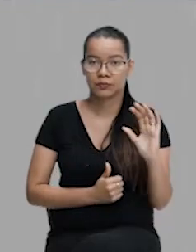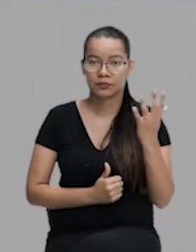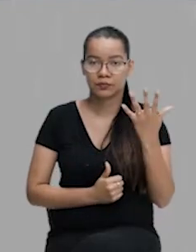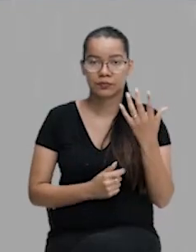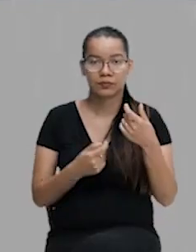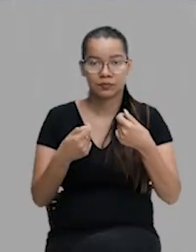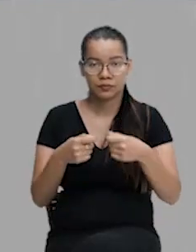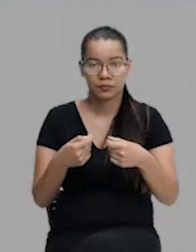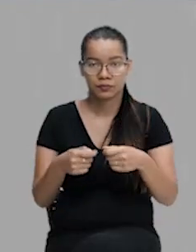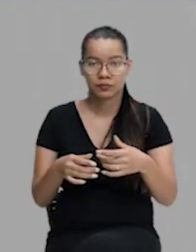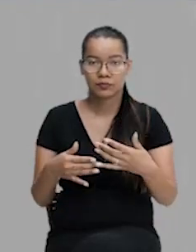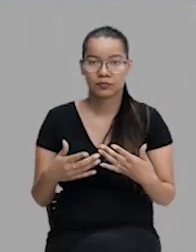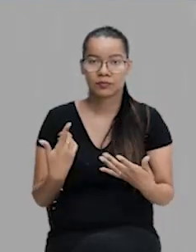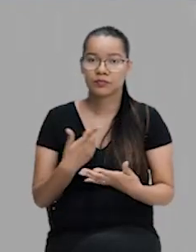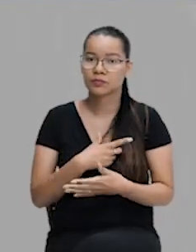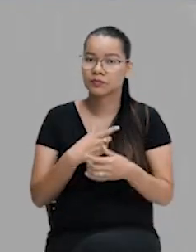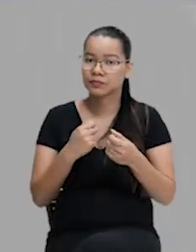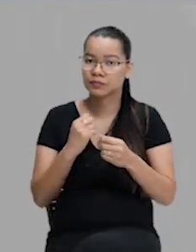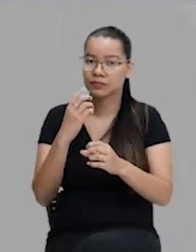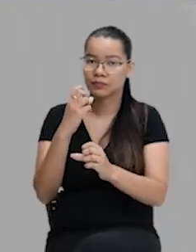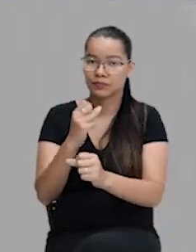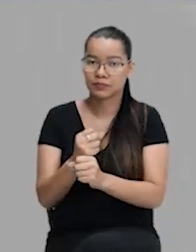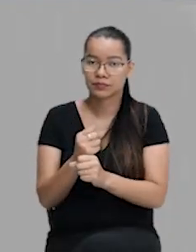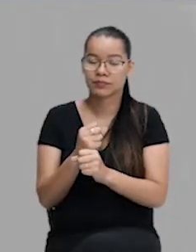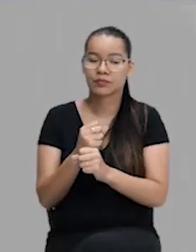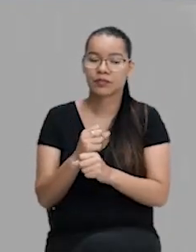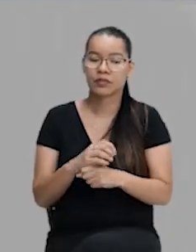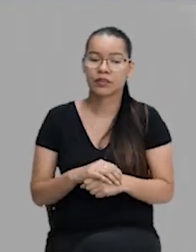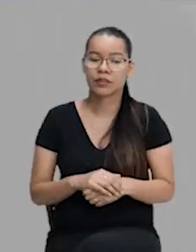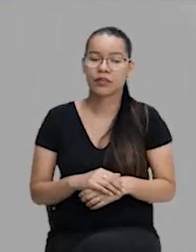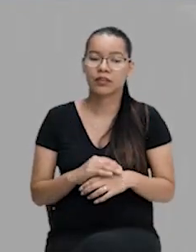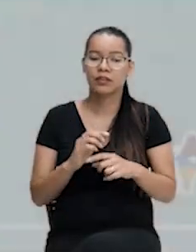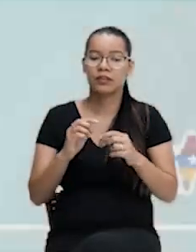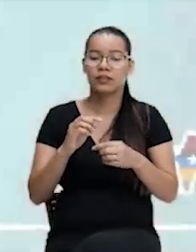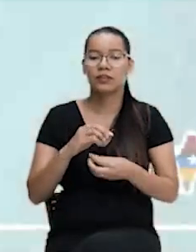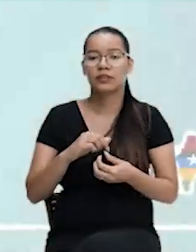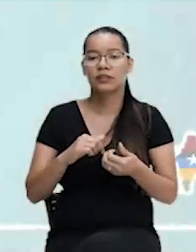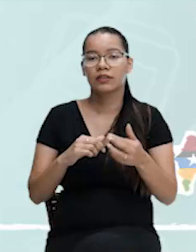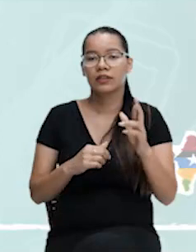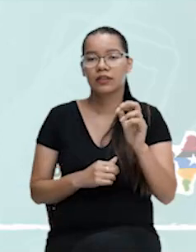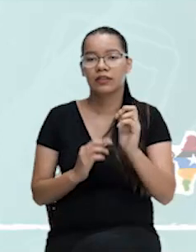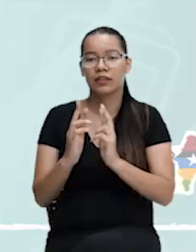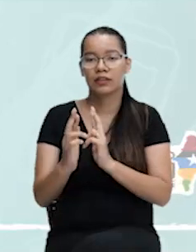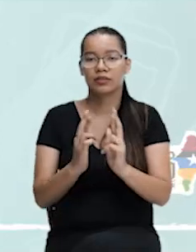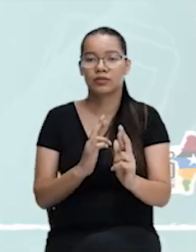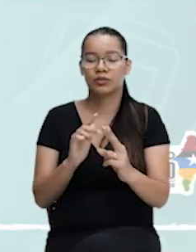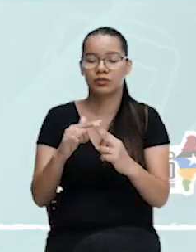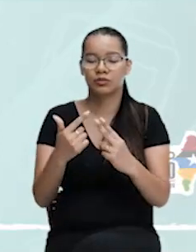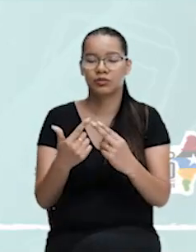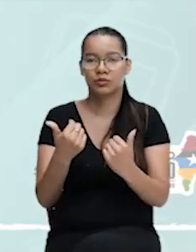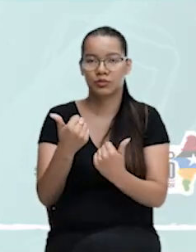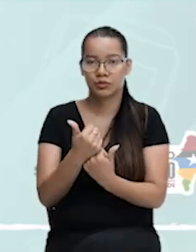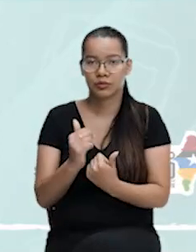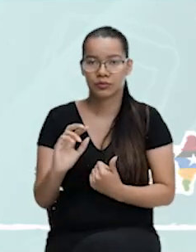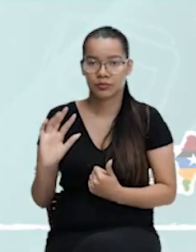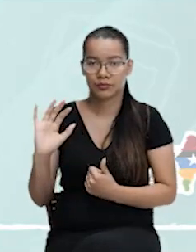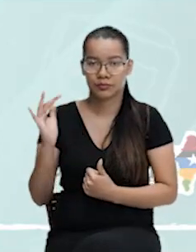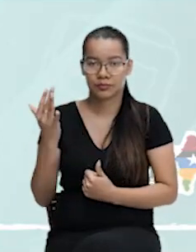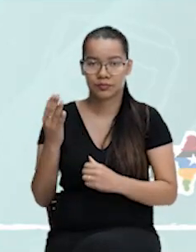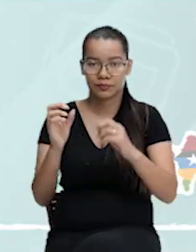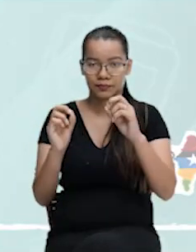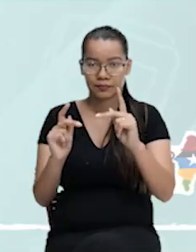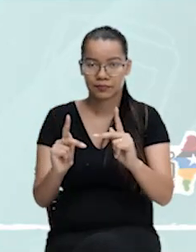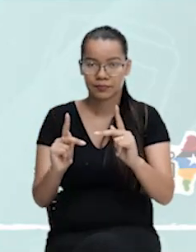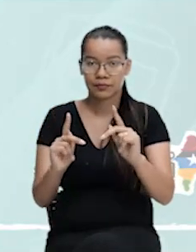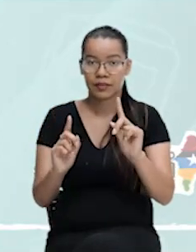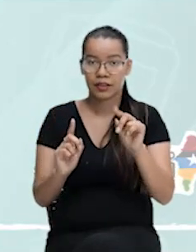precisa satisfazer essas condições para que as reações de dupla troca possam acontecer. Ok, turminha? Então, é necessário